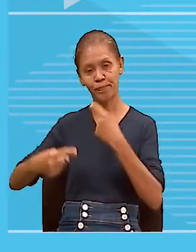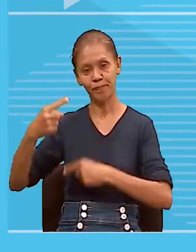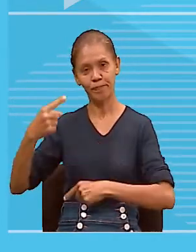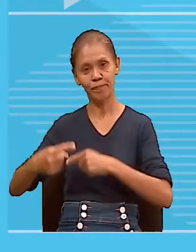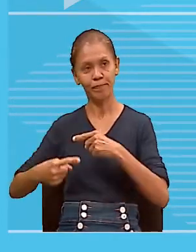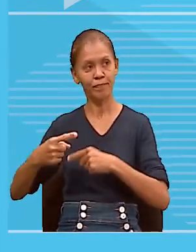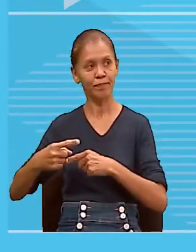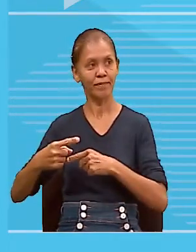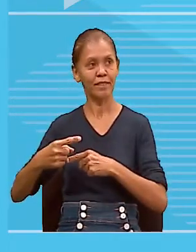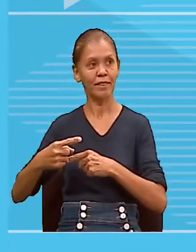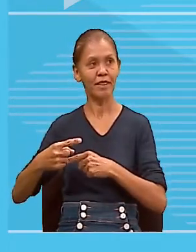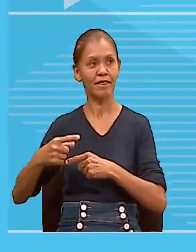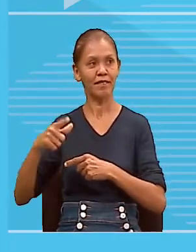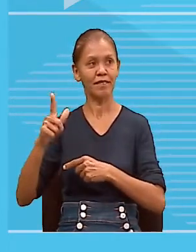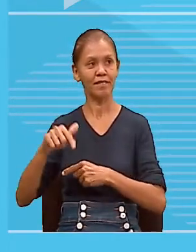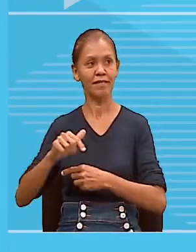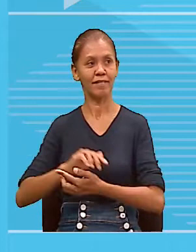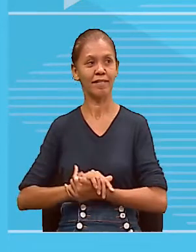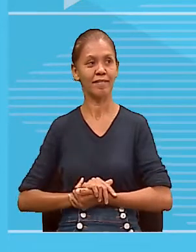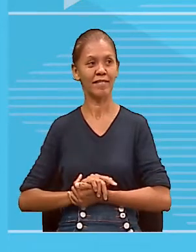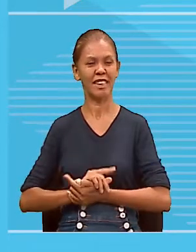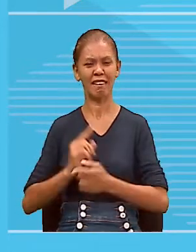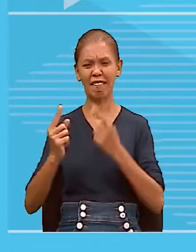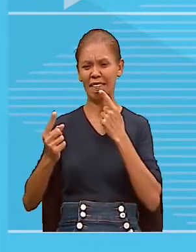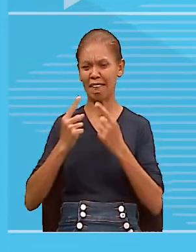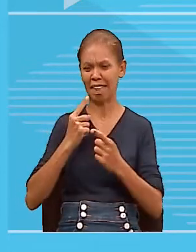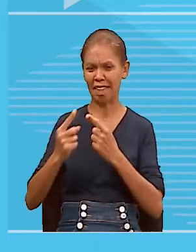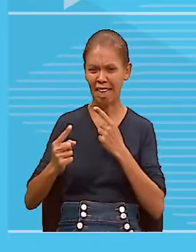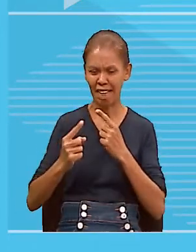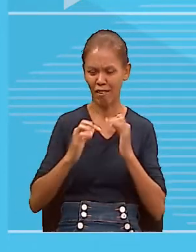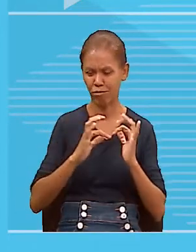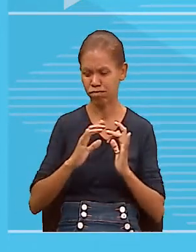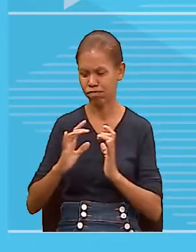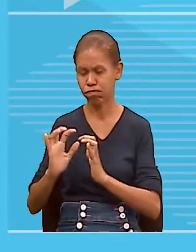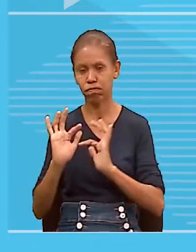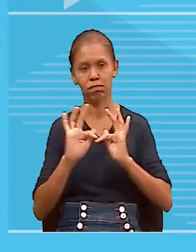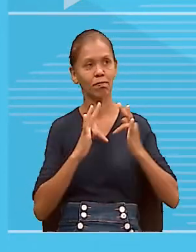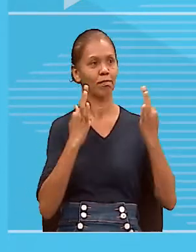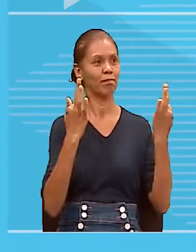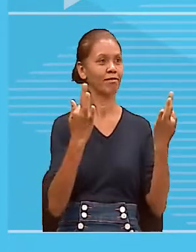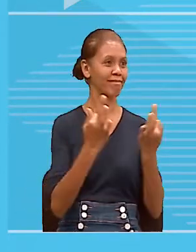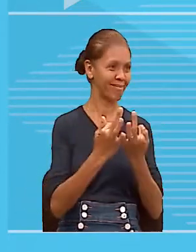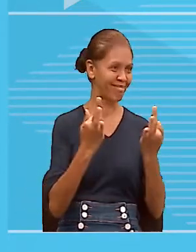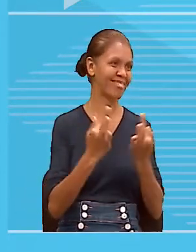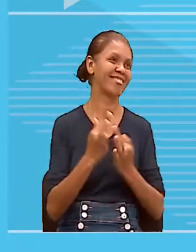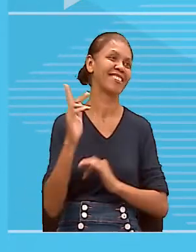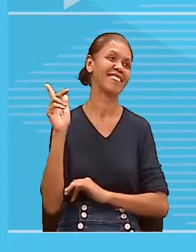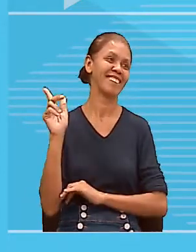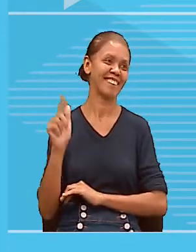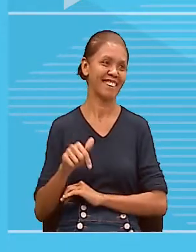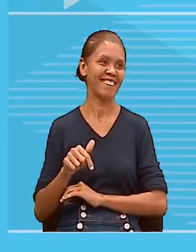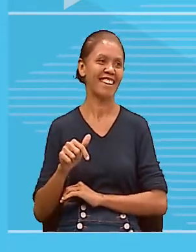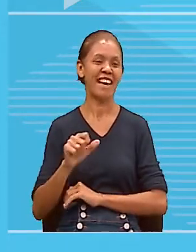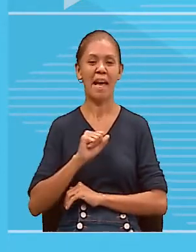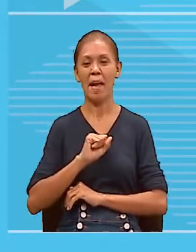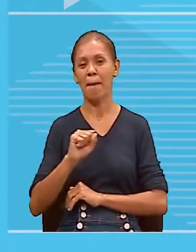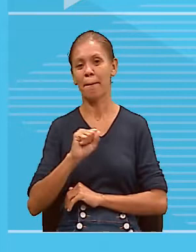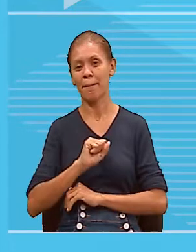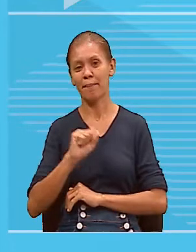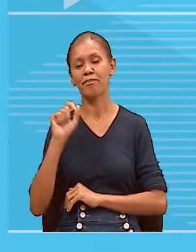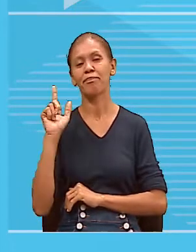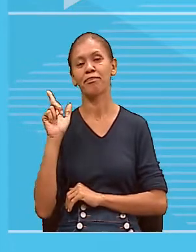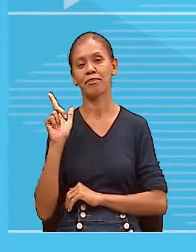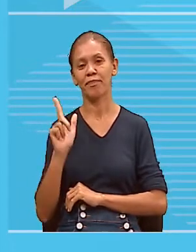mais se envolve discute briga com a família que é massa na realidade